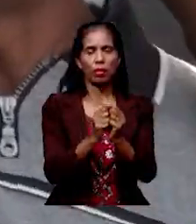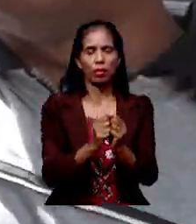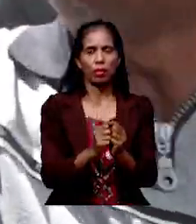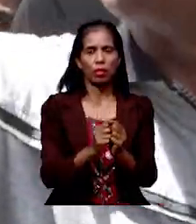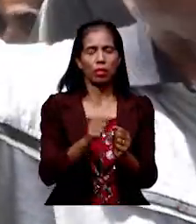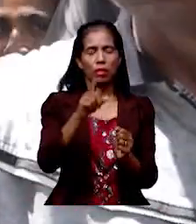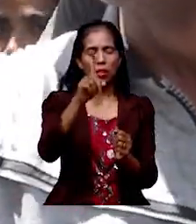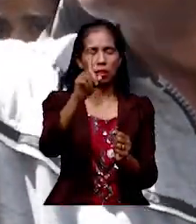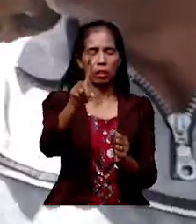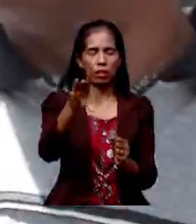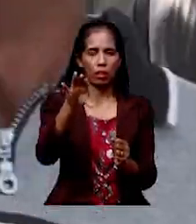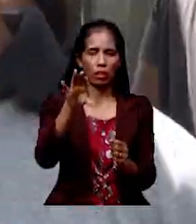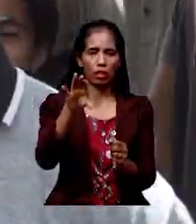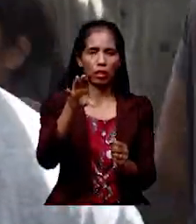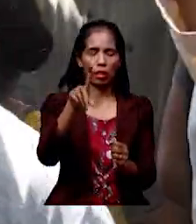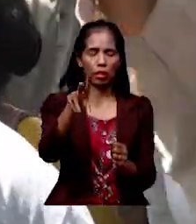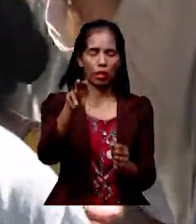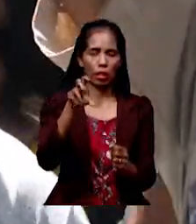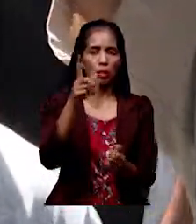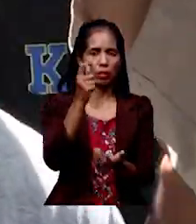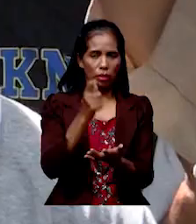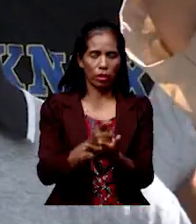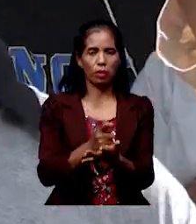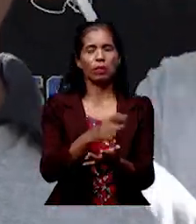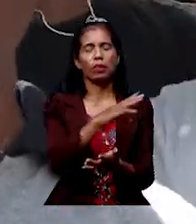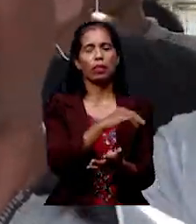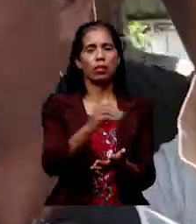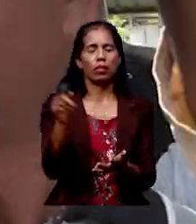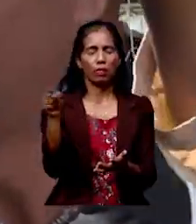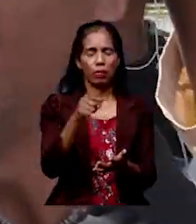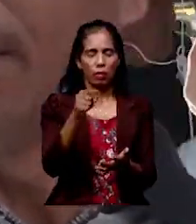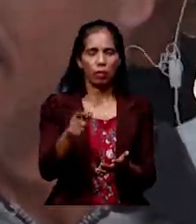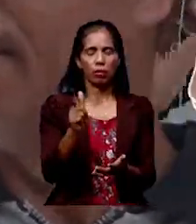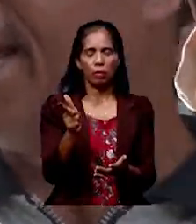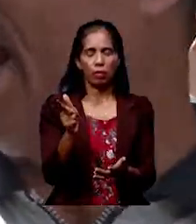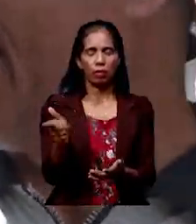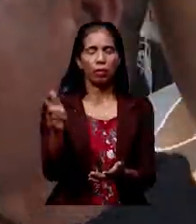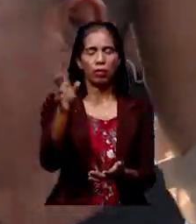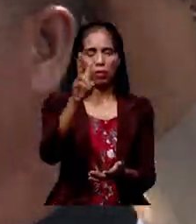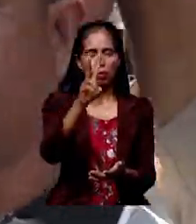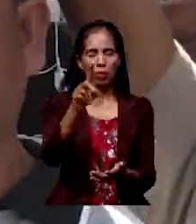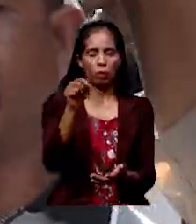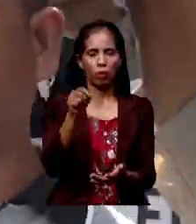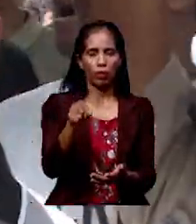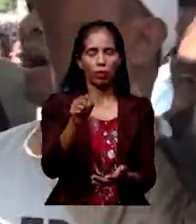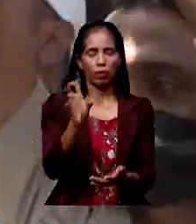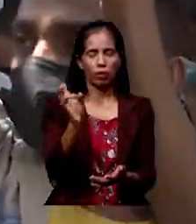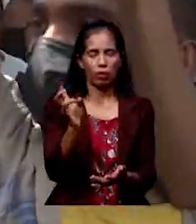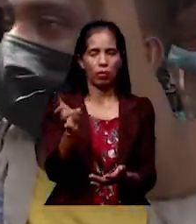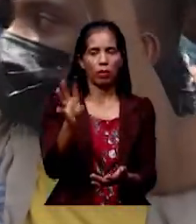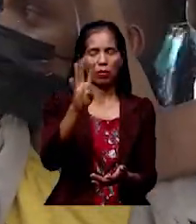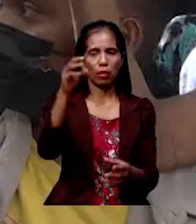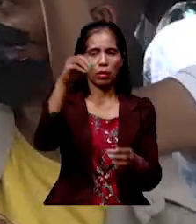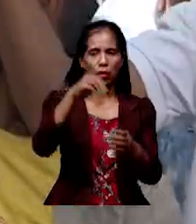ida si anulu resin lima, atus lima hitu, ho percentagem rua nulu resin rua ponto hitu nulu resin hat,